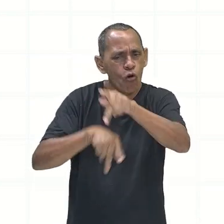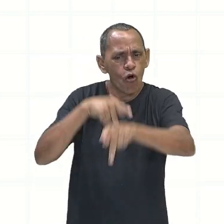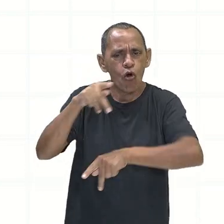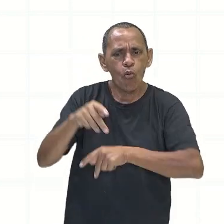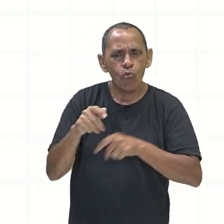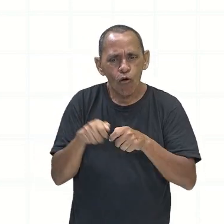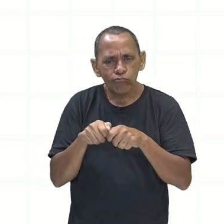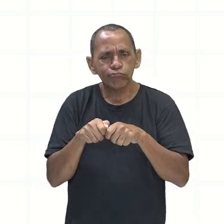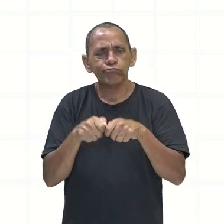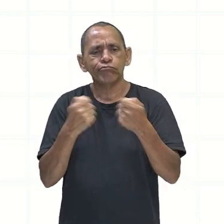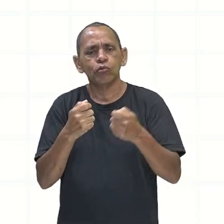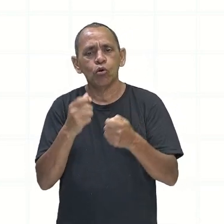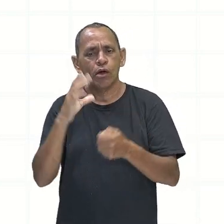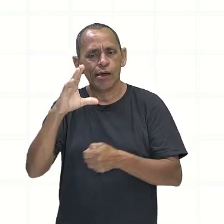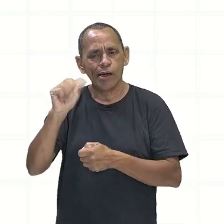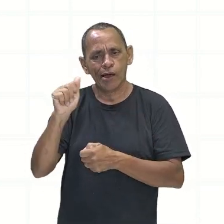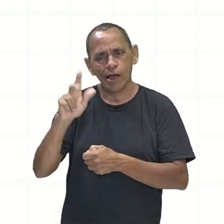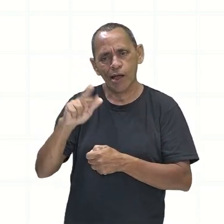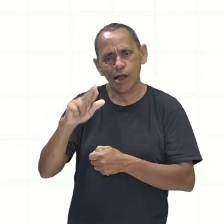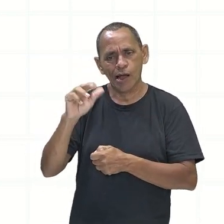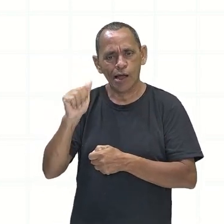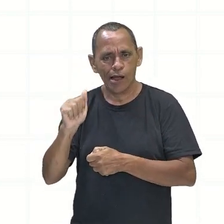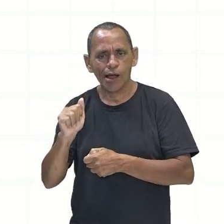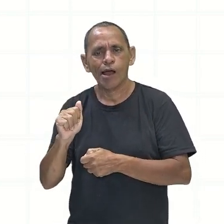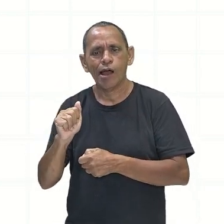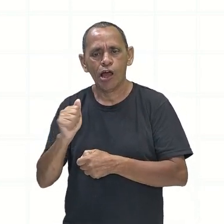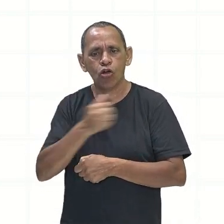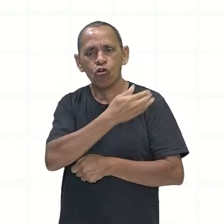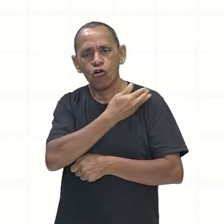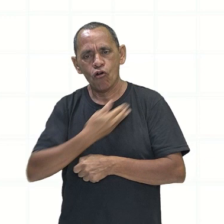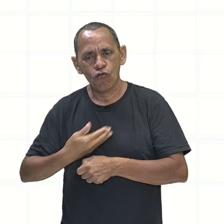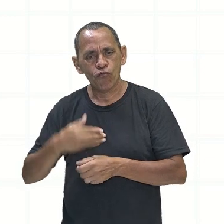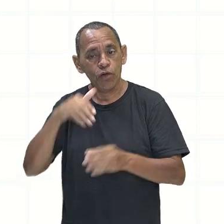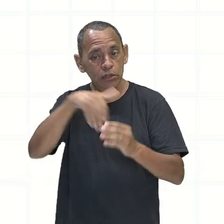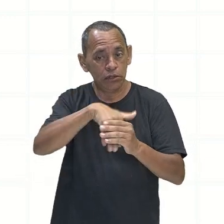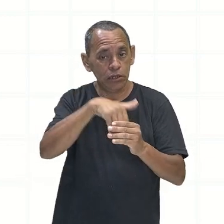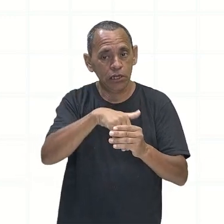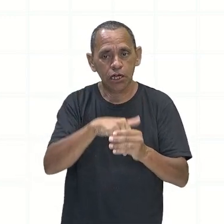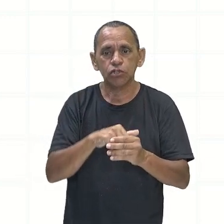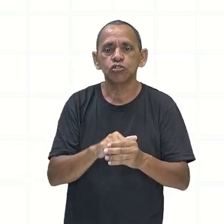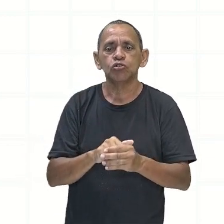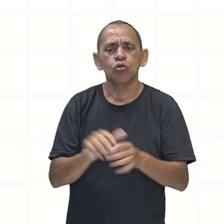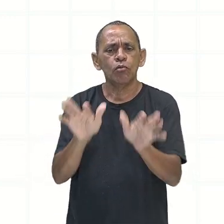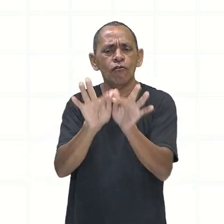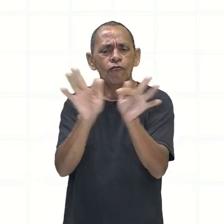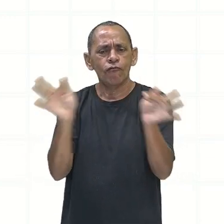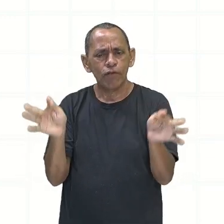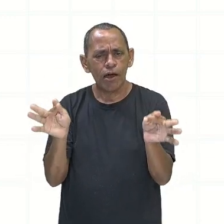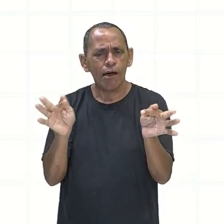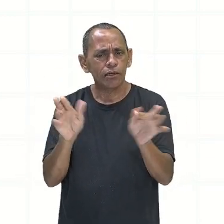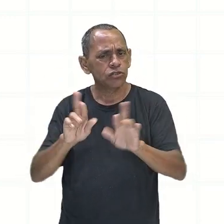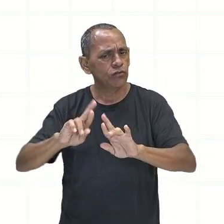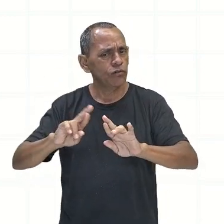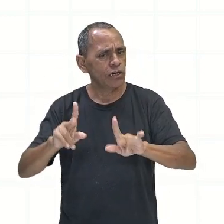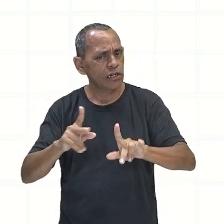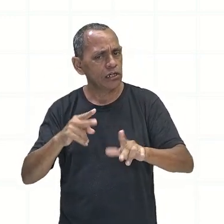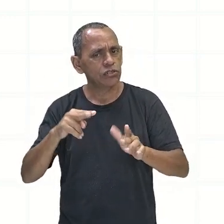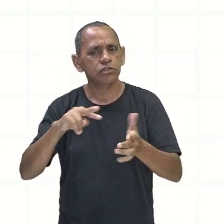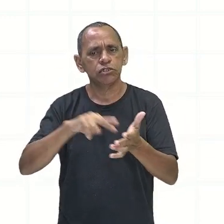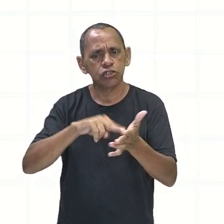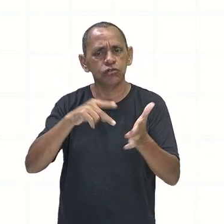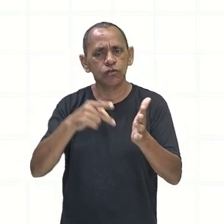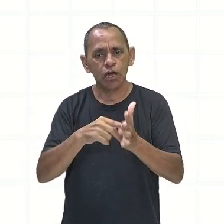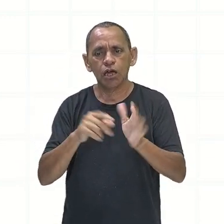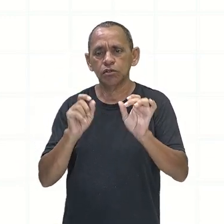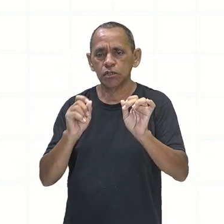uma expressão, olha, uma frase expressiva, que no caso ela vai ter um sentido, um significado, em